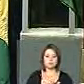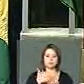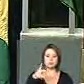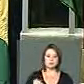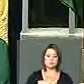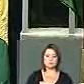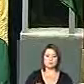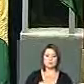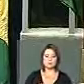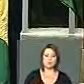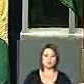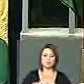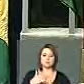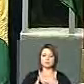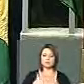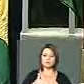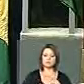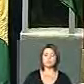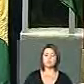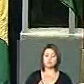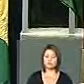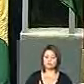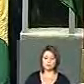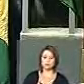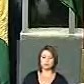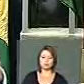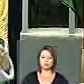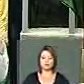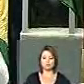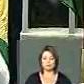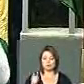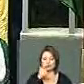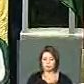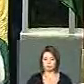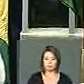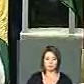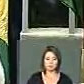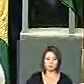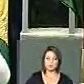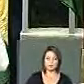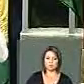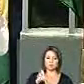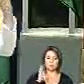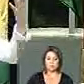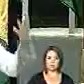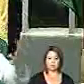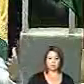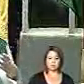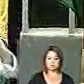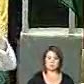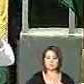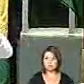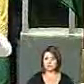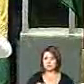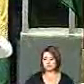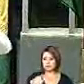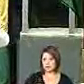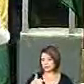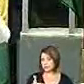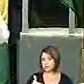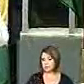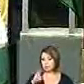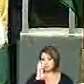mulheres que rompem as fronteiras, não na busca de algo que o país, a sua própria nação, não lhes oferece, uma